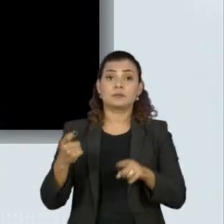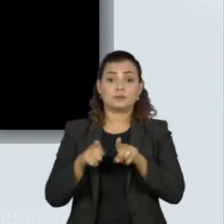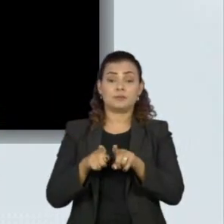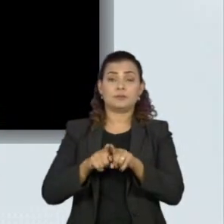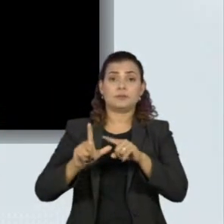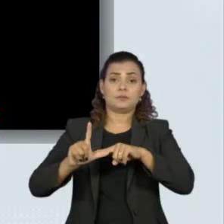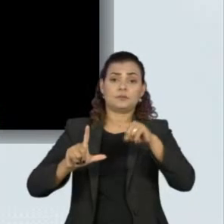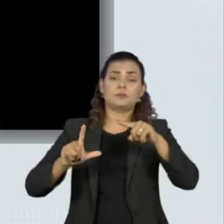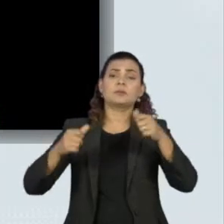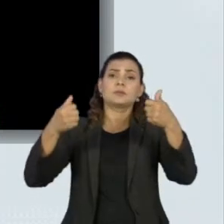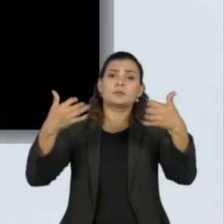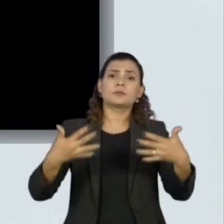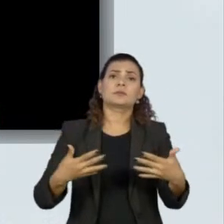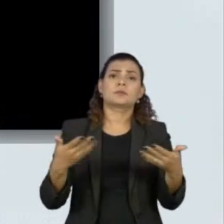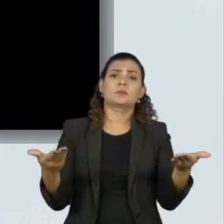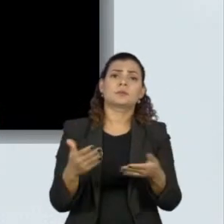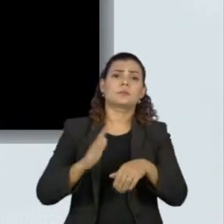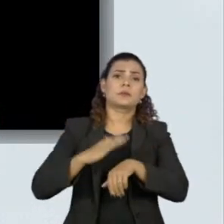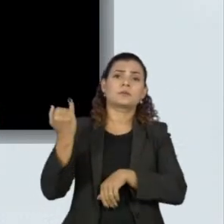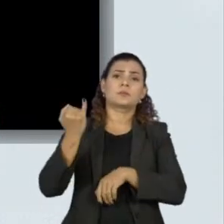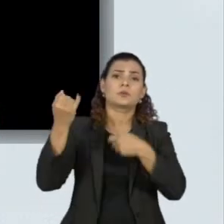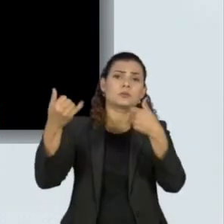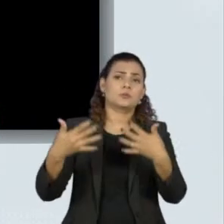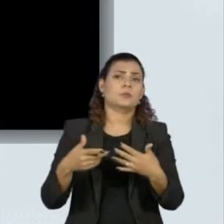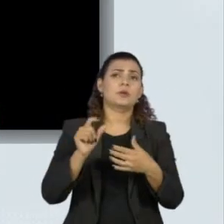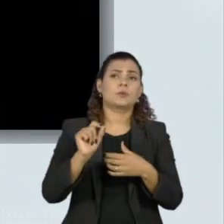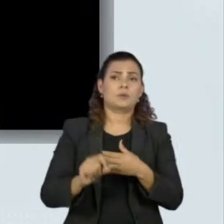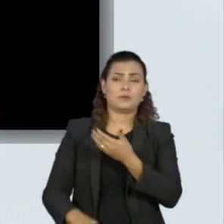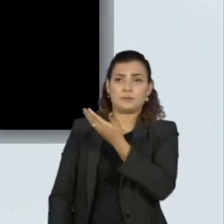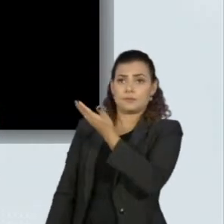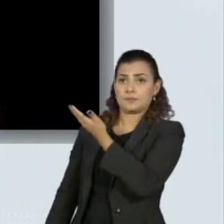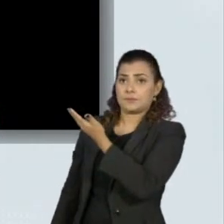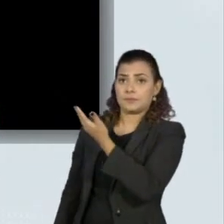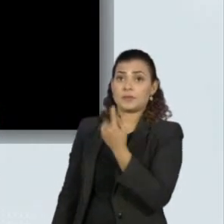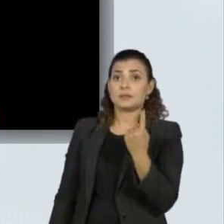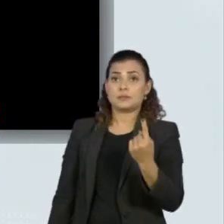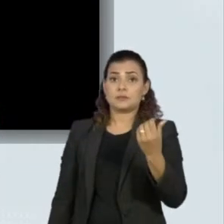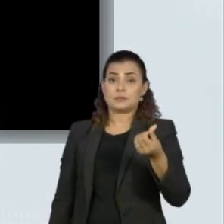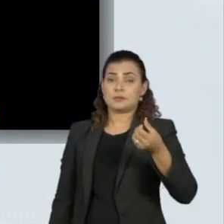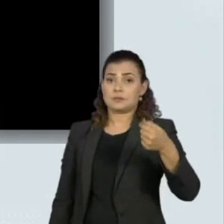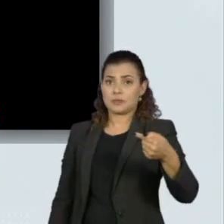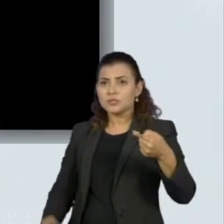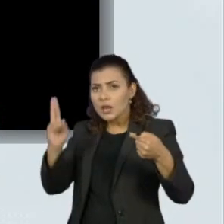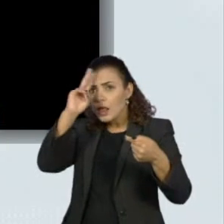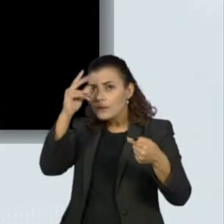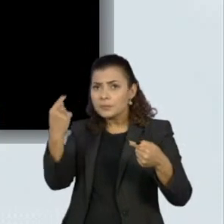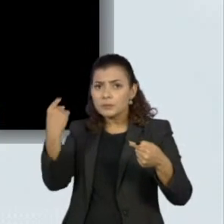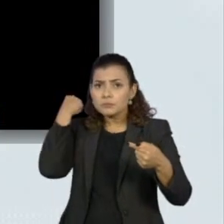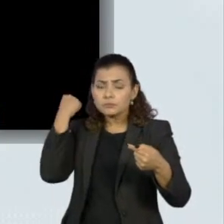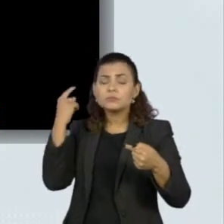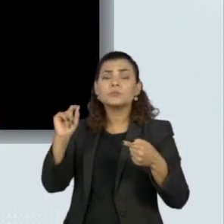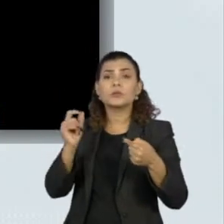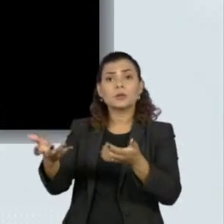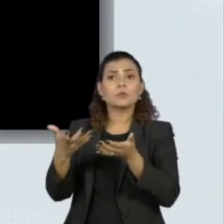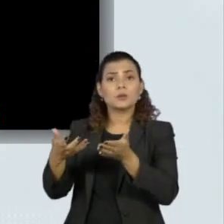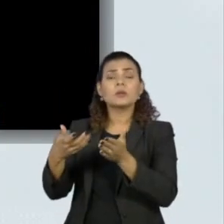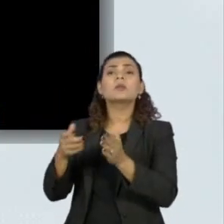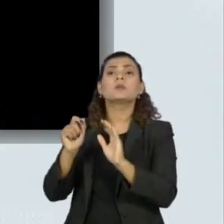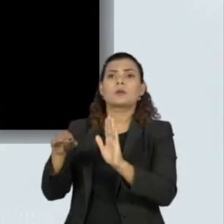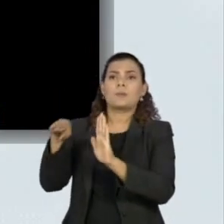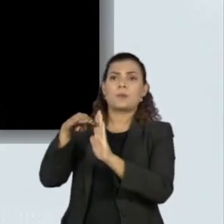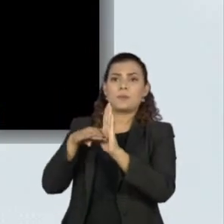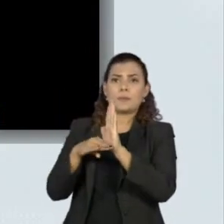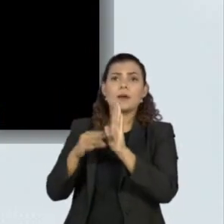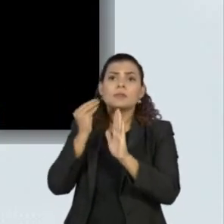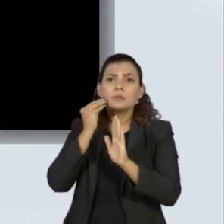destacar aqui é este número. Lembram que uns minutos atrás eu tinha falado que eu queria fazer um teste de estresse na